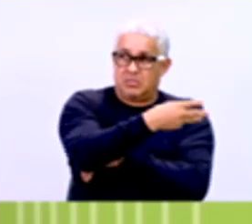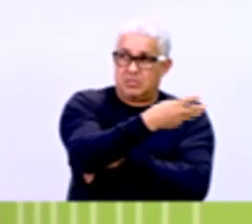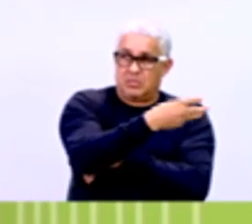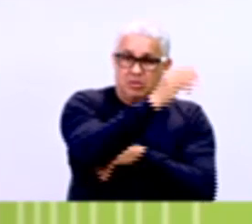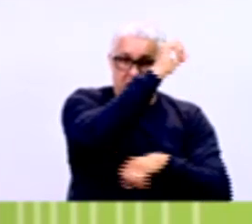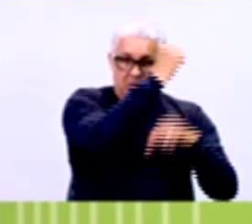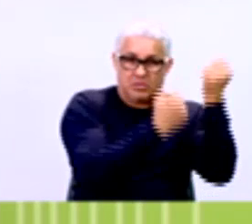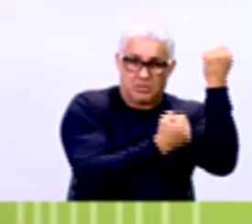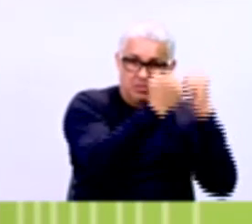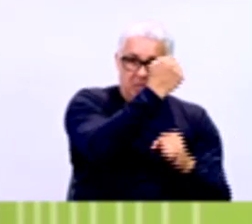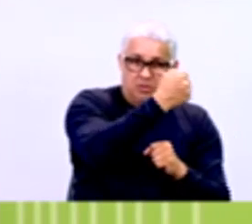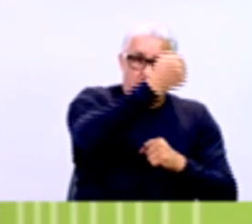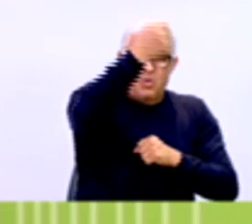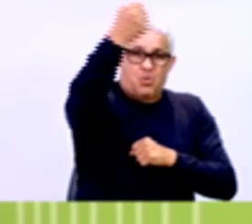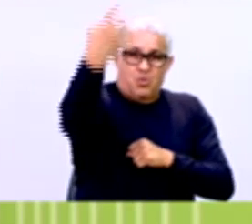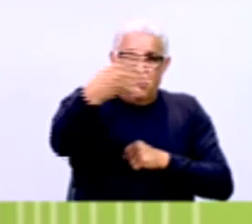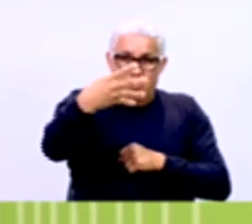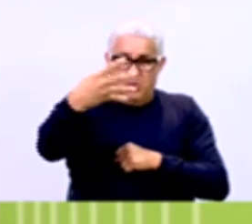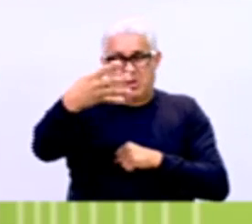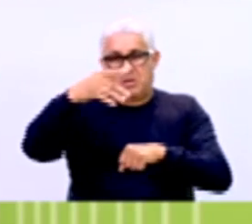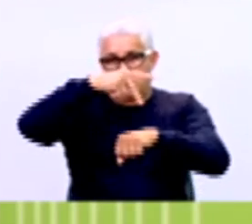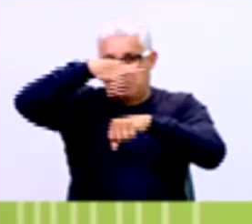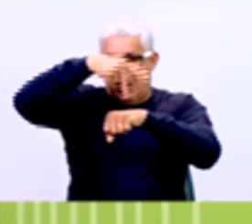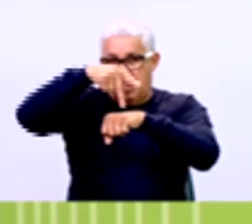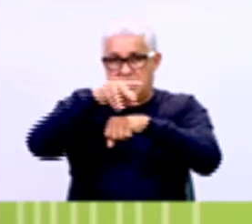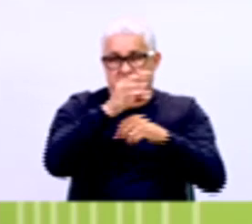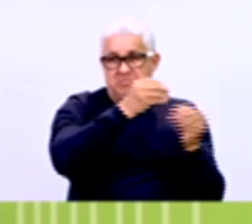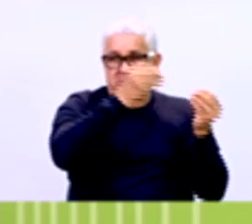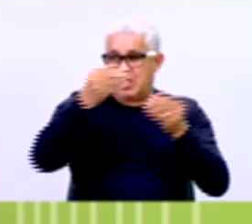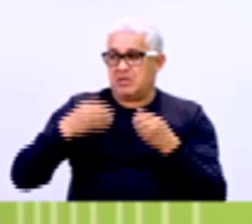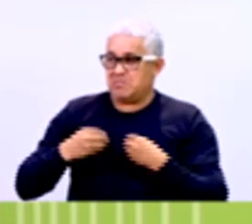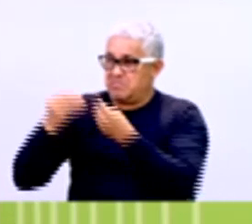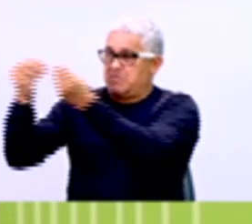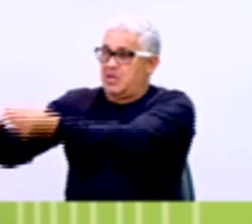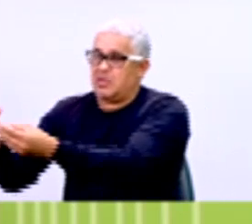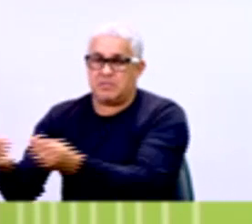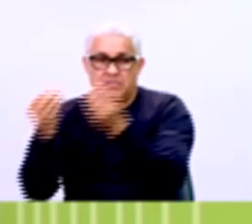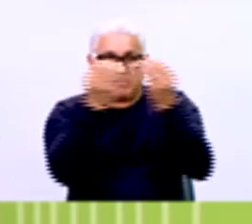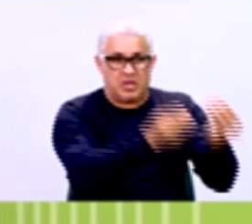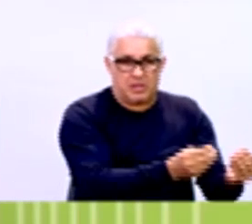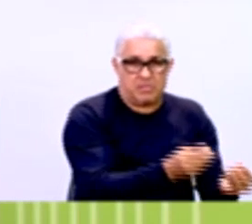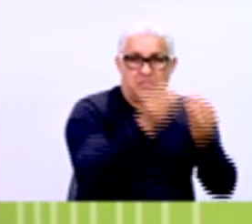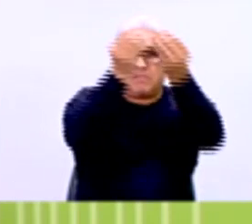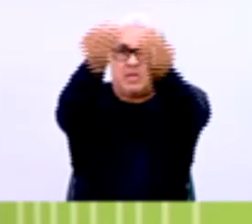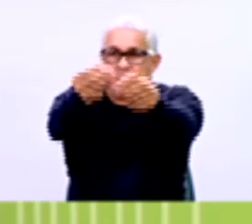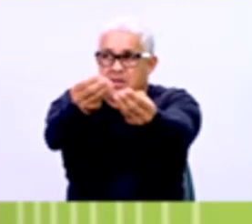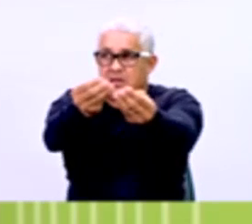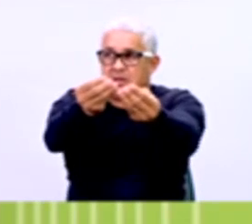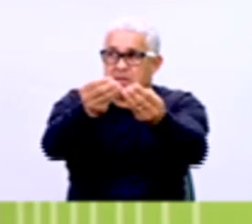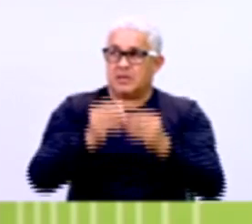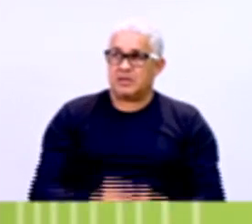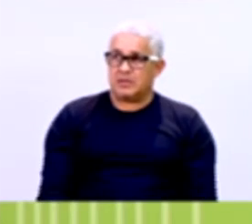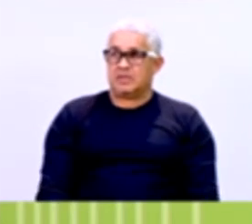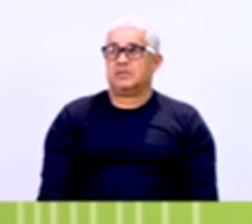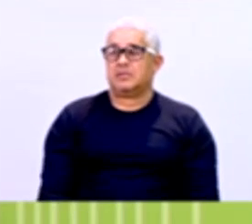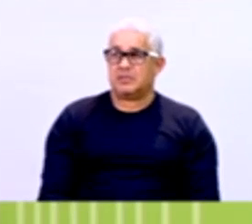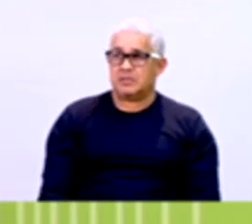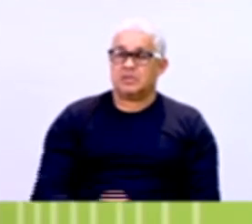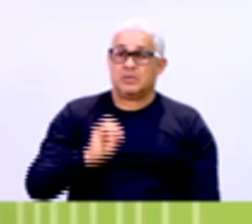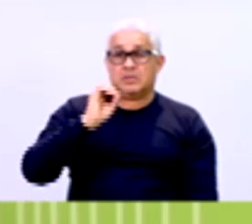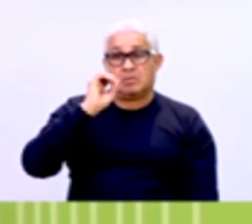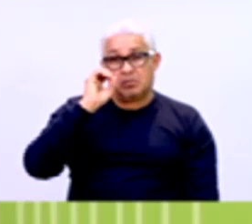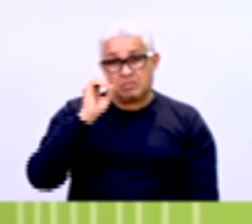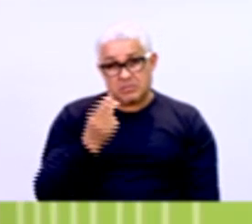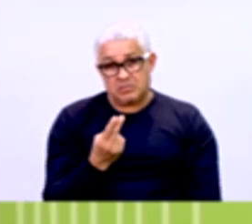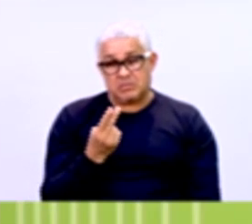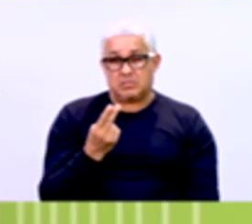efetuar a reutilização desse produto, né, encaminhar alguma cooperativa que faça reciclagem de lixo eletrônico ou levar